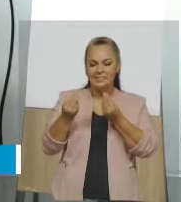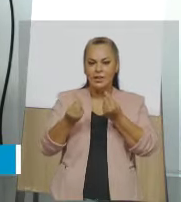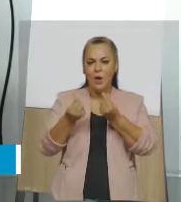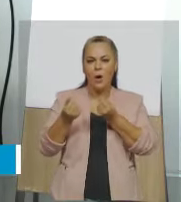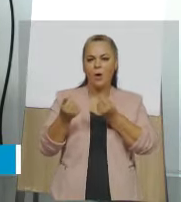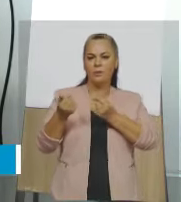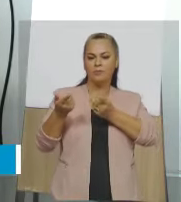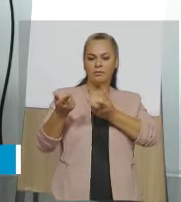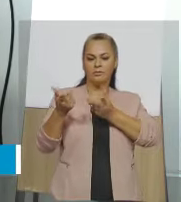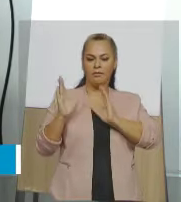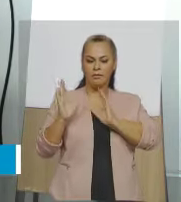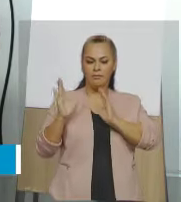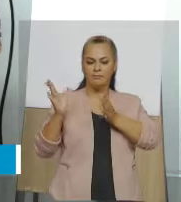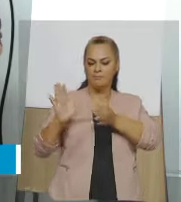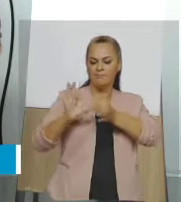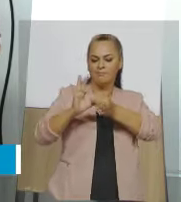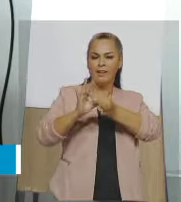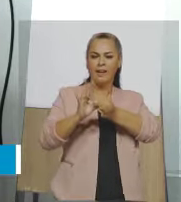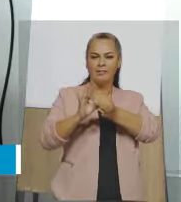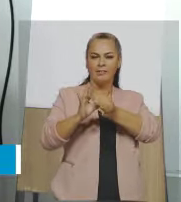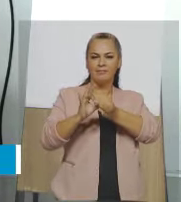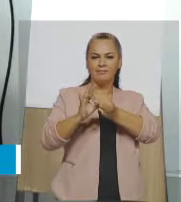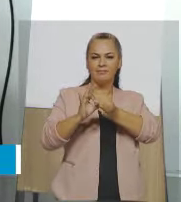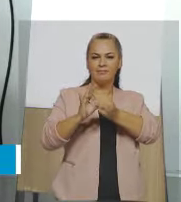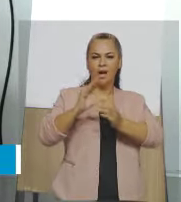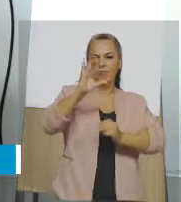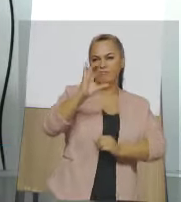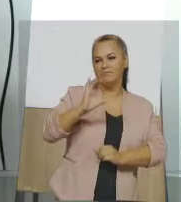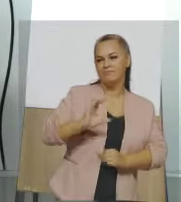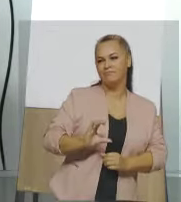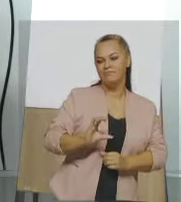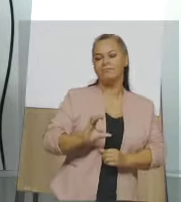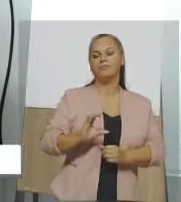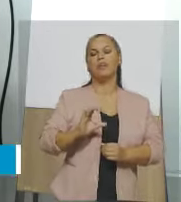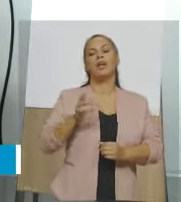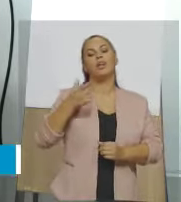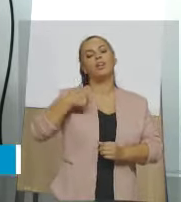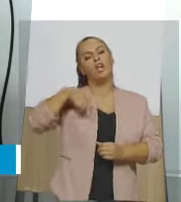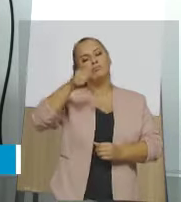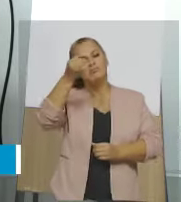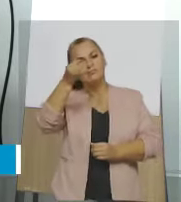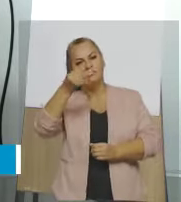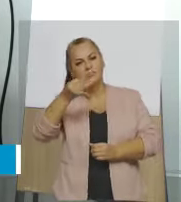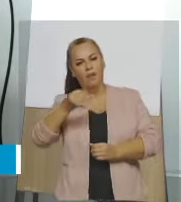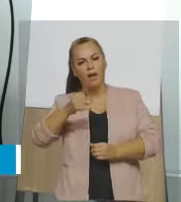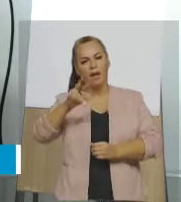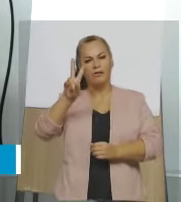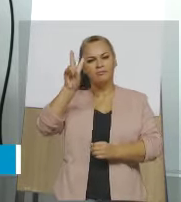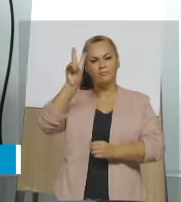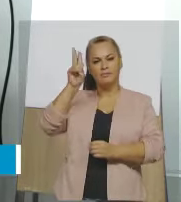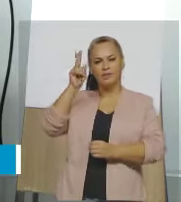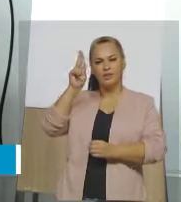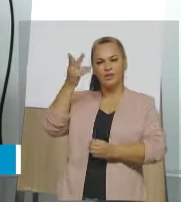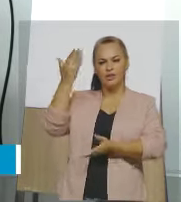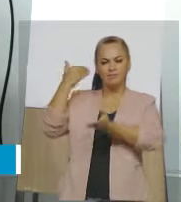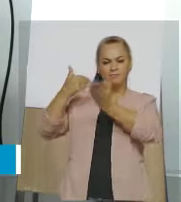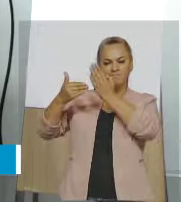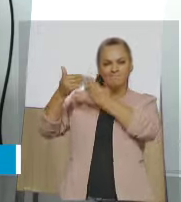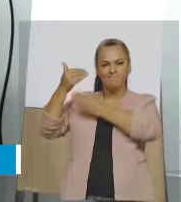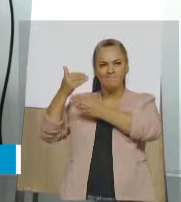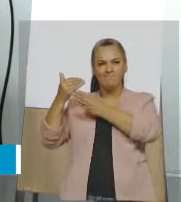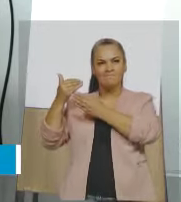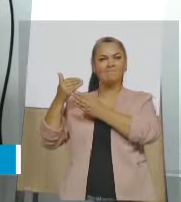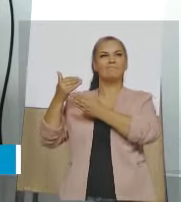cidadania, né? Então, a gente explicou um pouquinho da história da educação, a importância dela para a construção da gente, né?